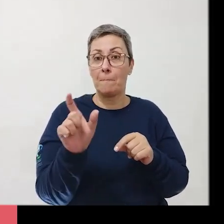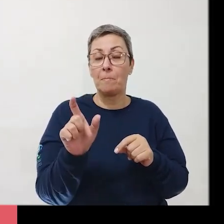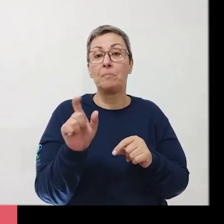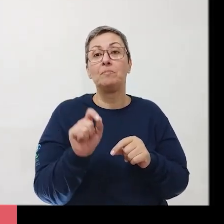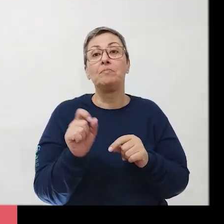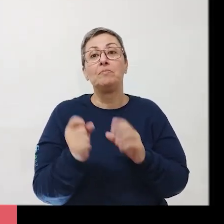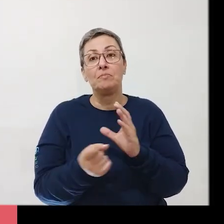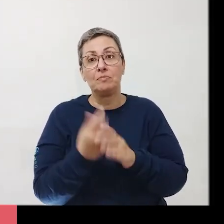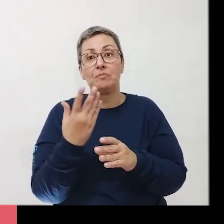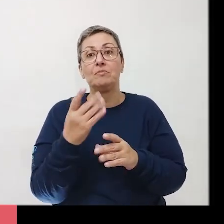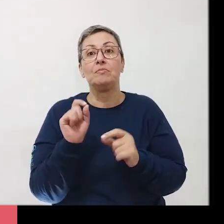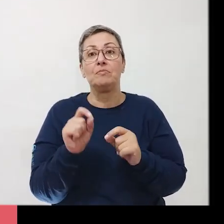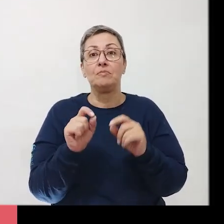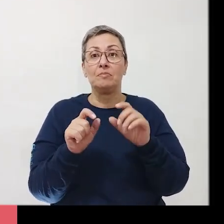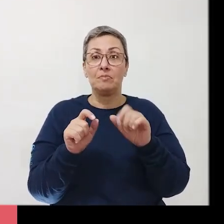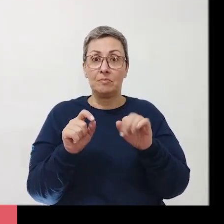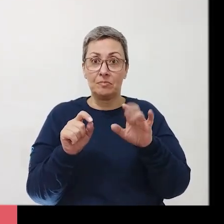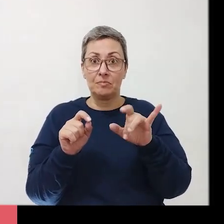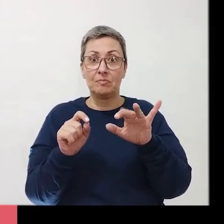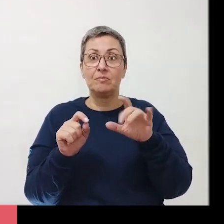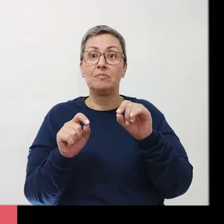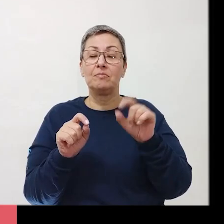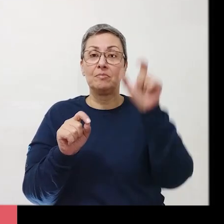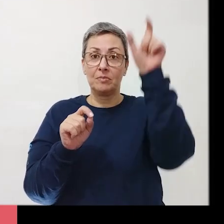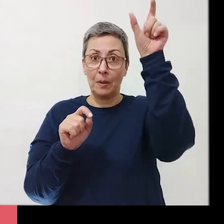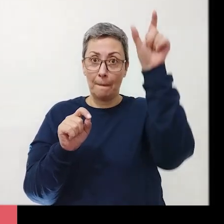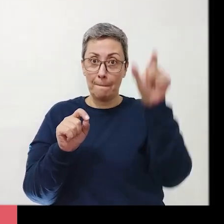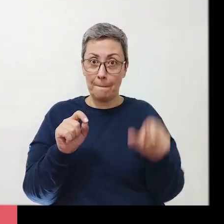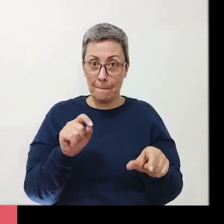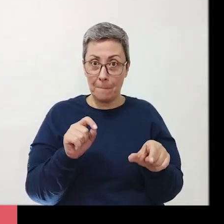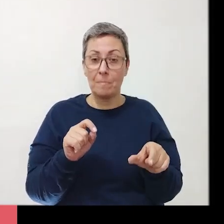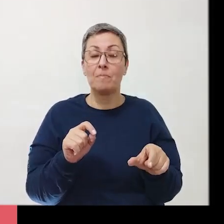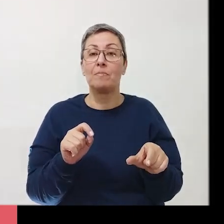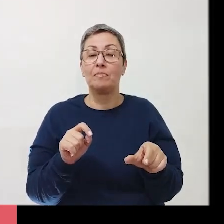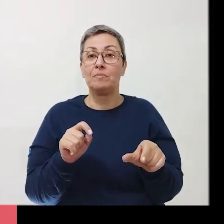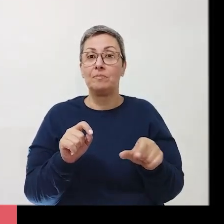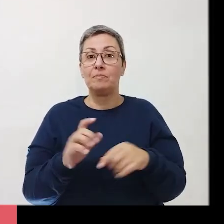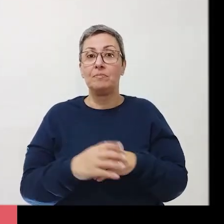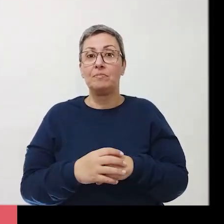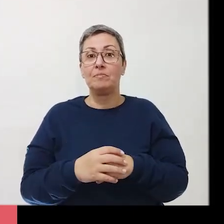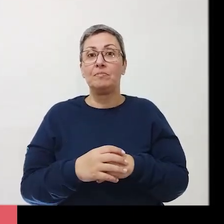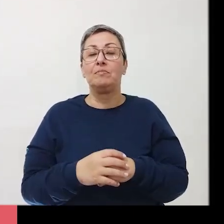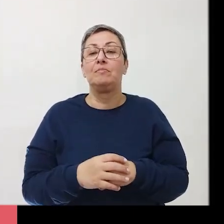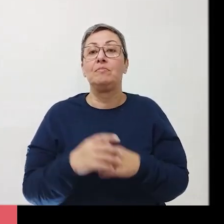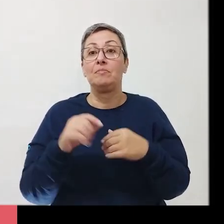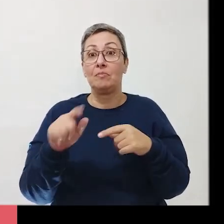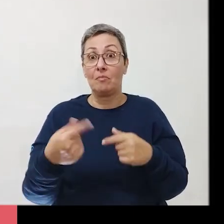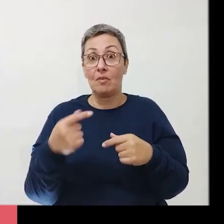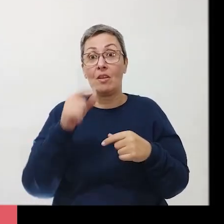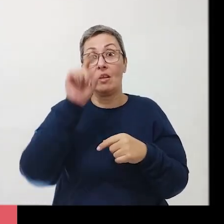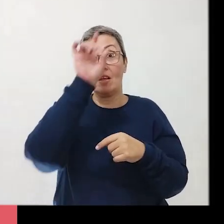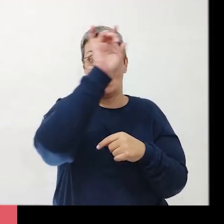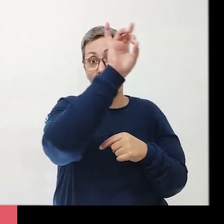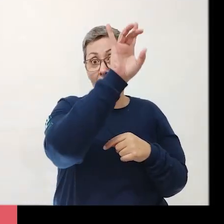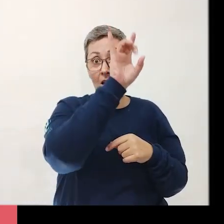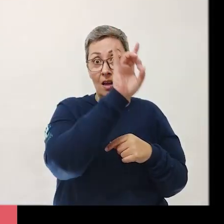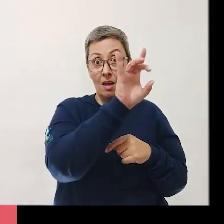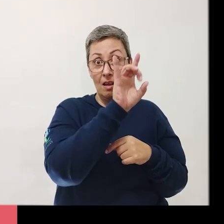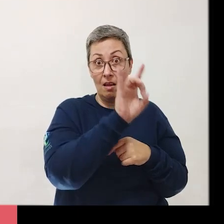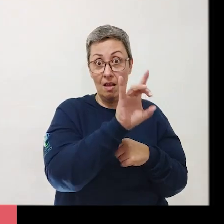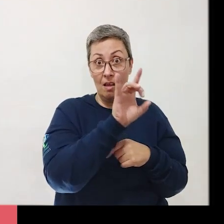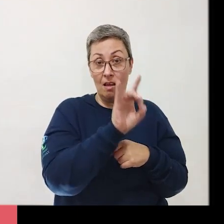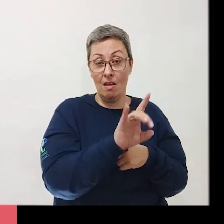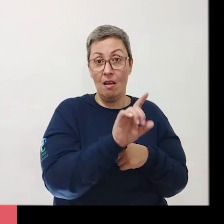acróstico, ela aparece na posição vertical. E de cada uma das letras